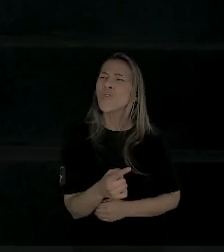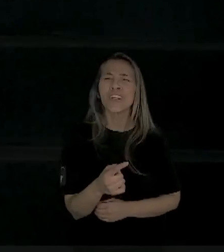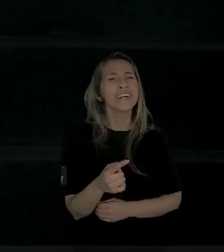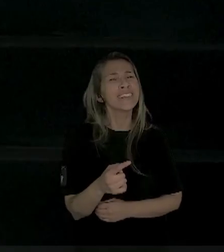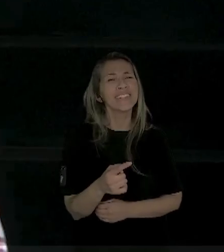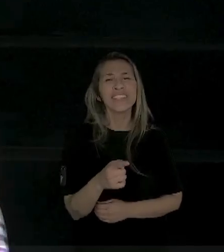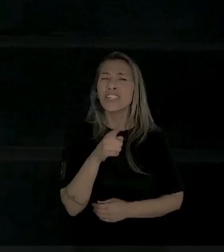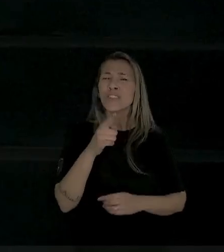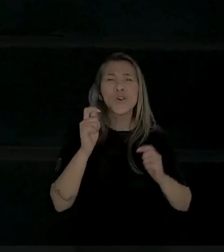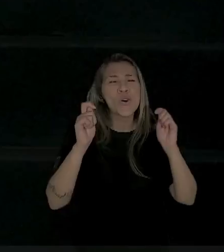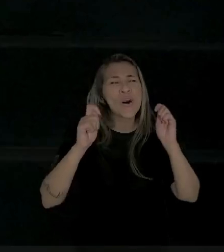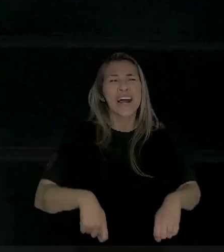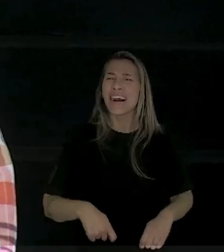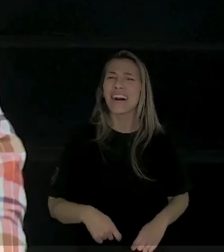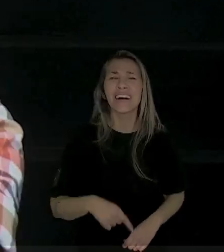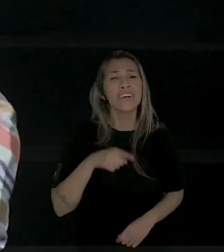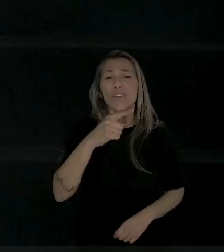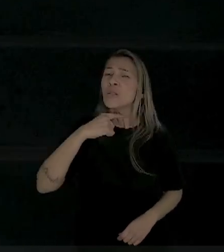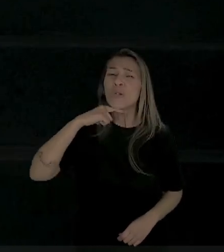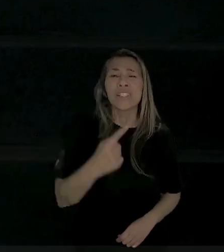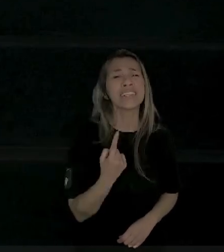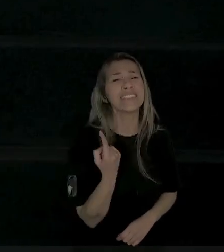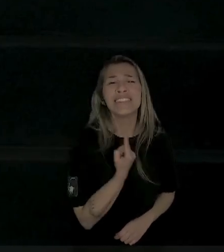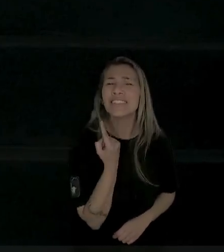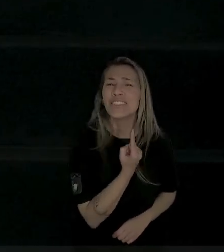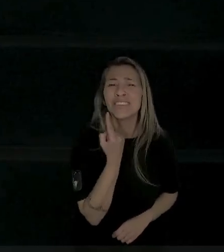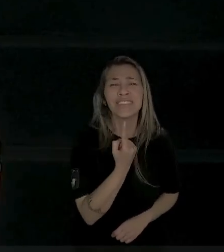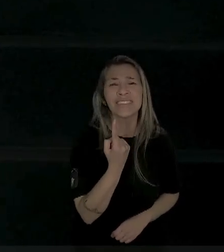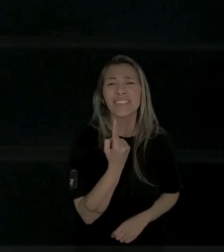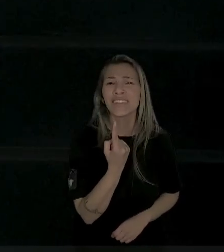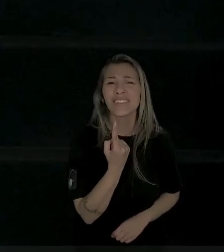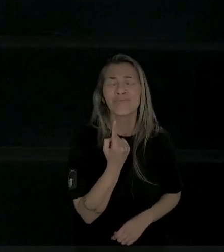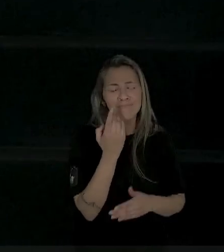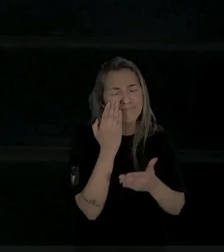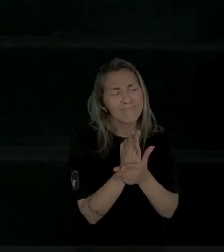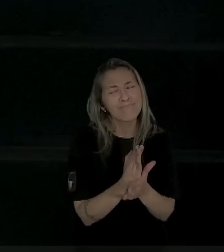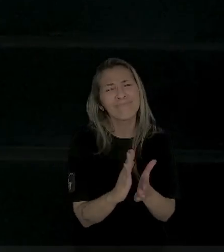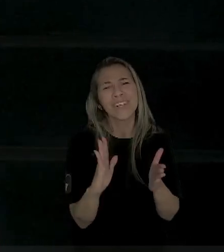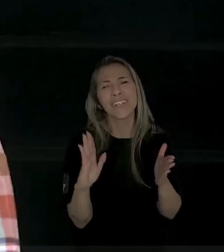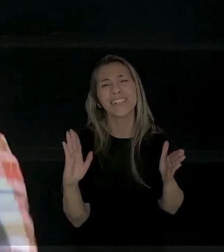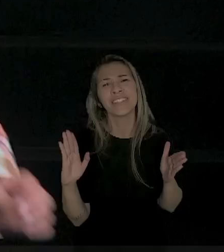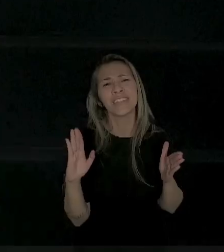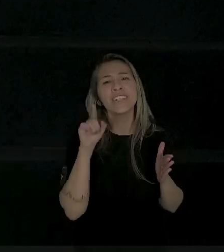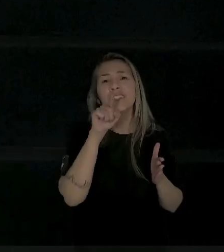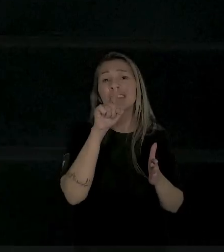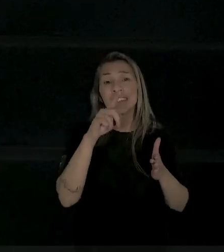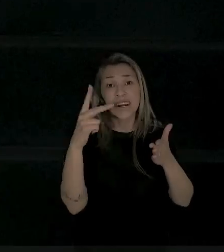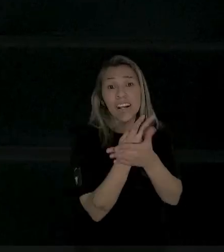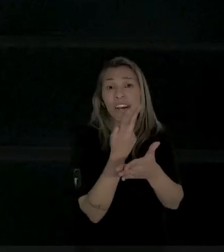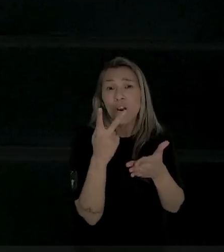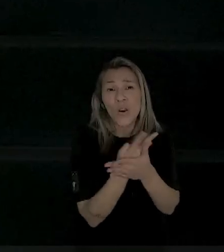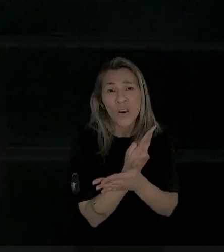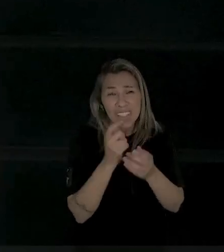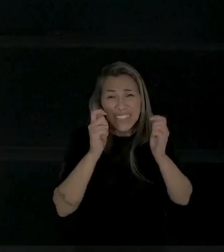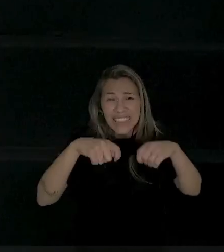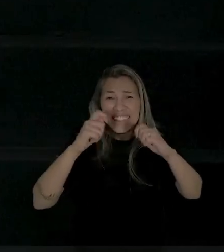não é capaz, o teu dinheiro não paga isso, esquece, do jeito que você errou, é impossível uma